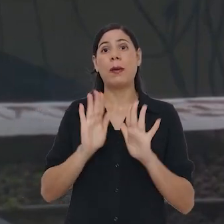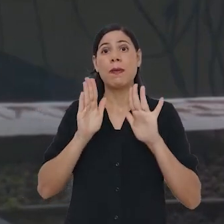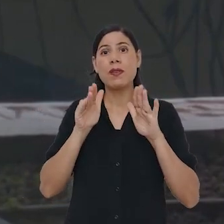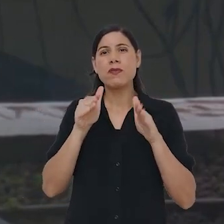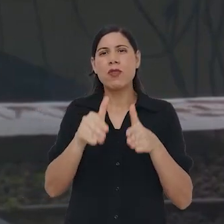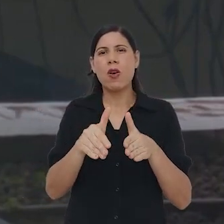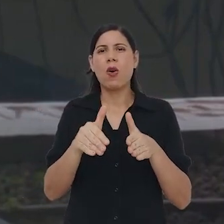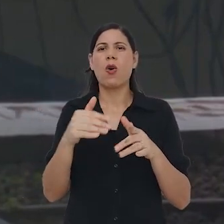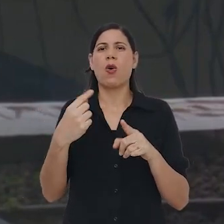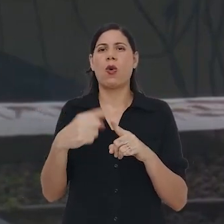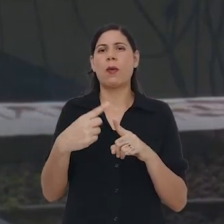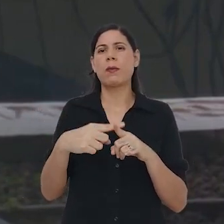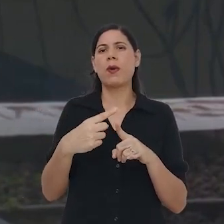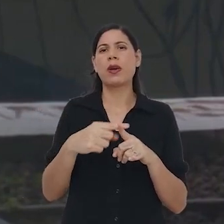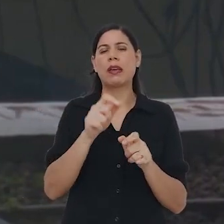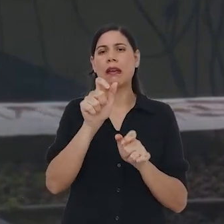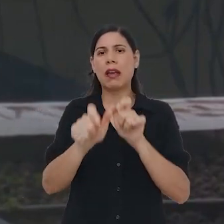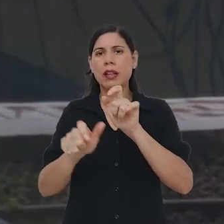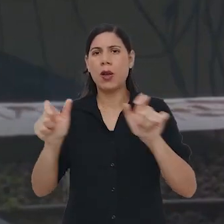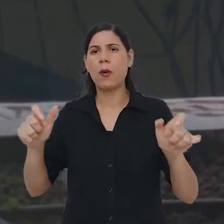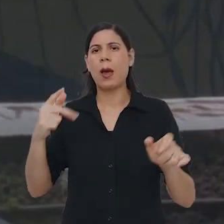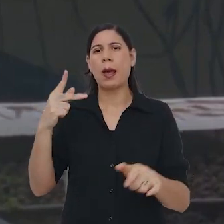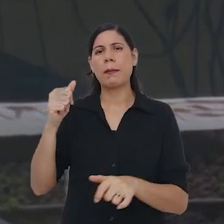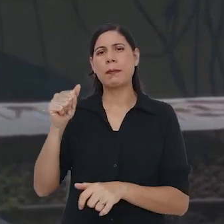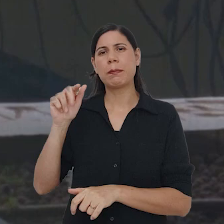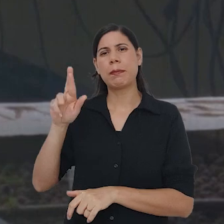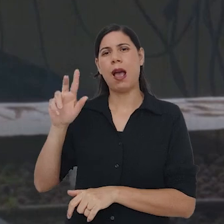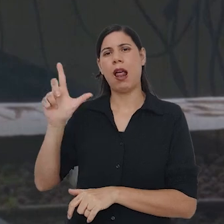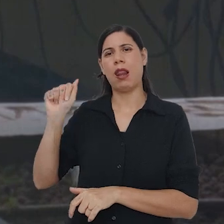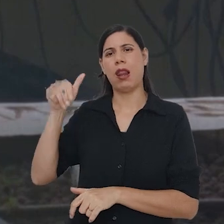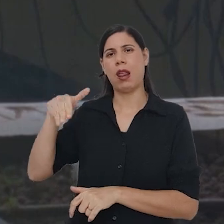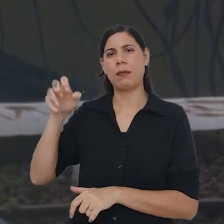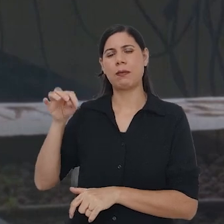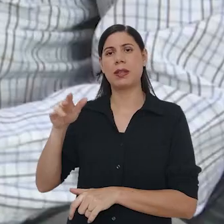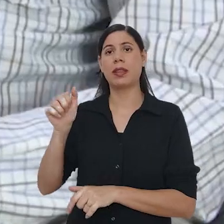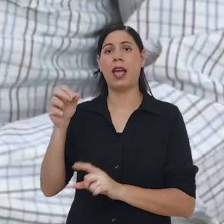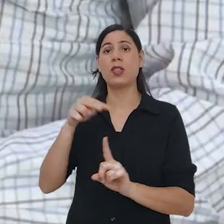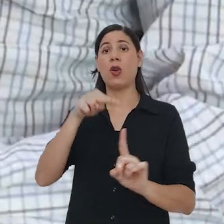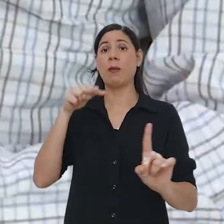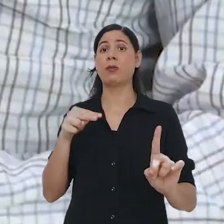parlamentar cada parlamentar tem um olhar distinto para as ações